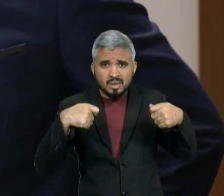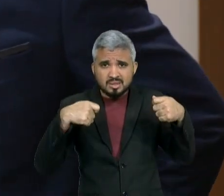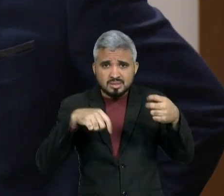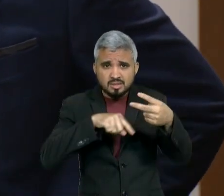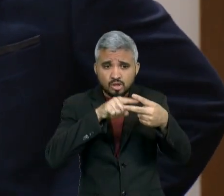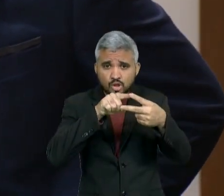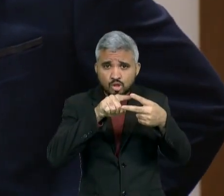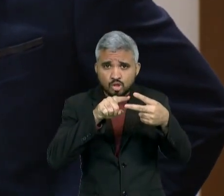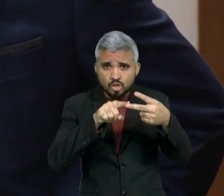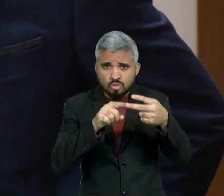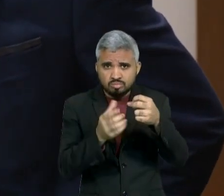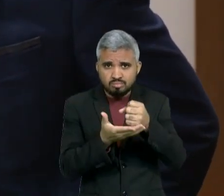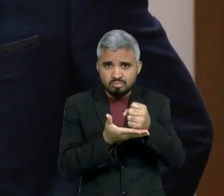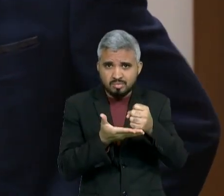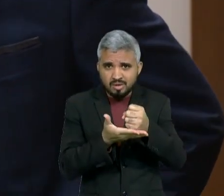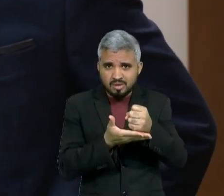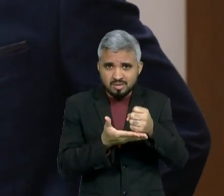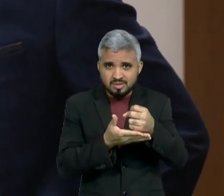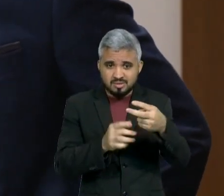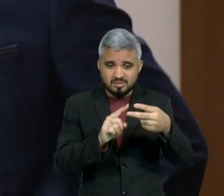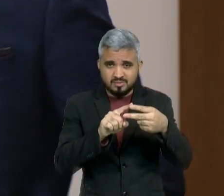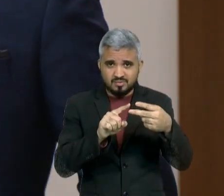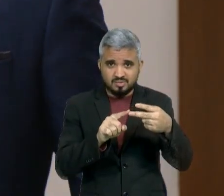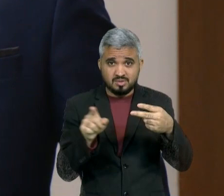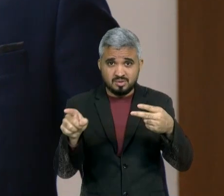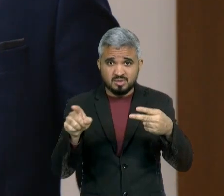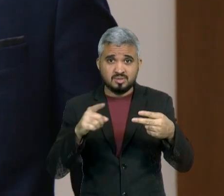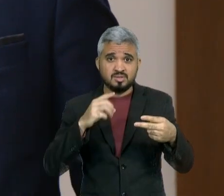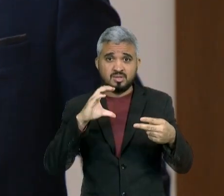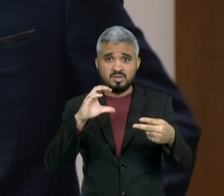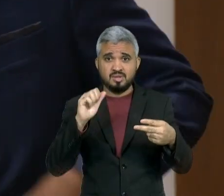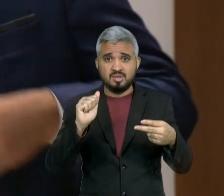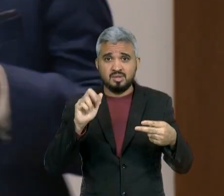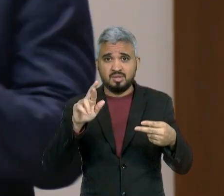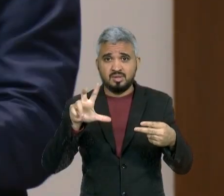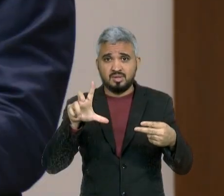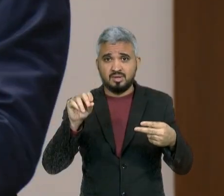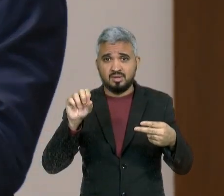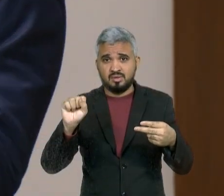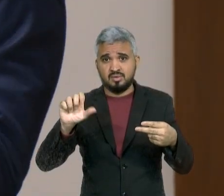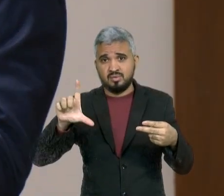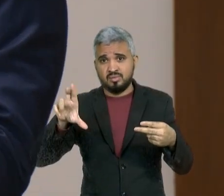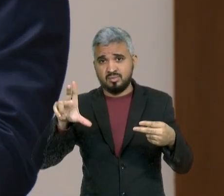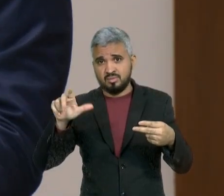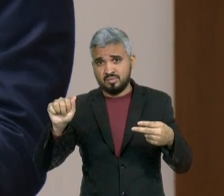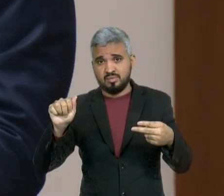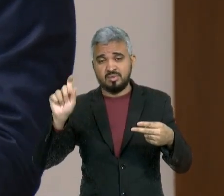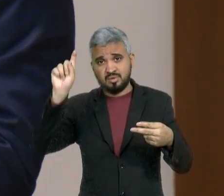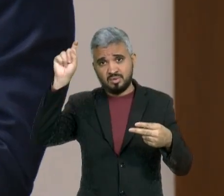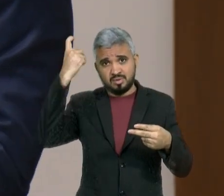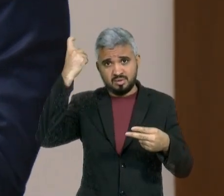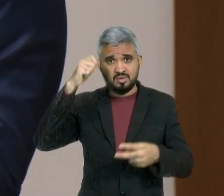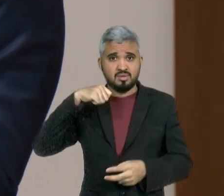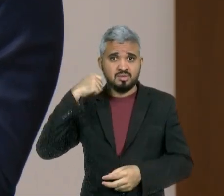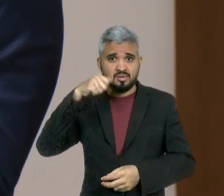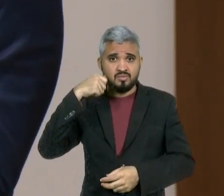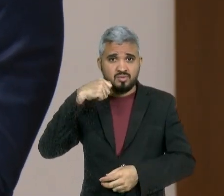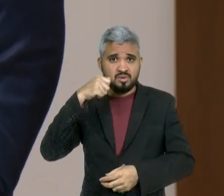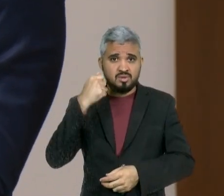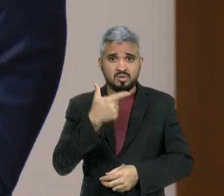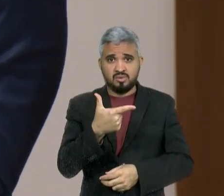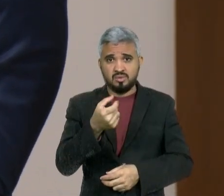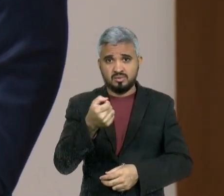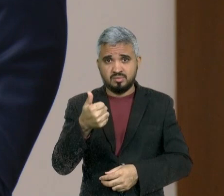Lula, meu ex-advogado em 2012, ex-secretário de Saúde, nobre parlamentar, que na